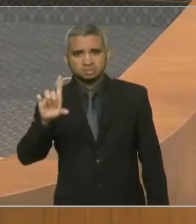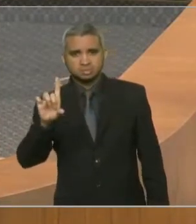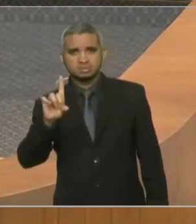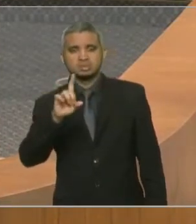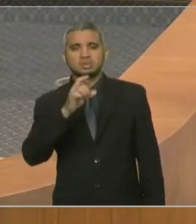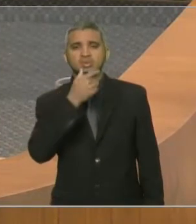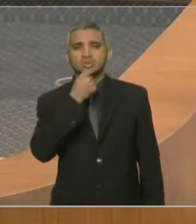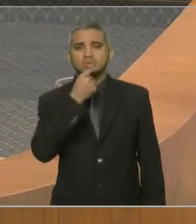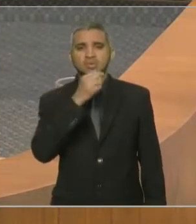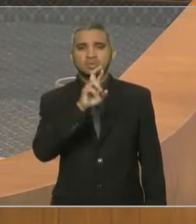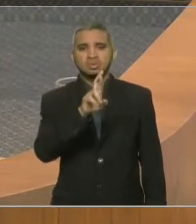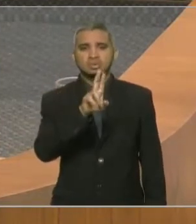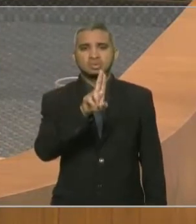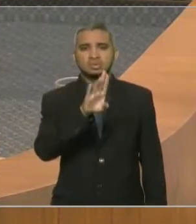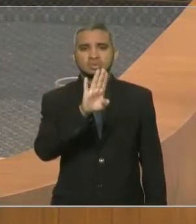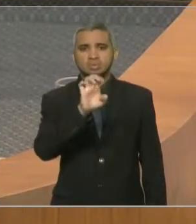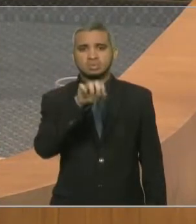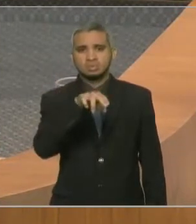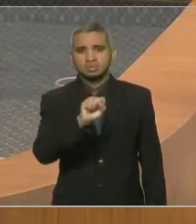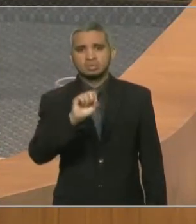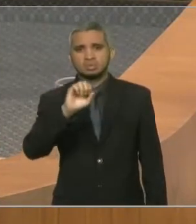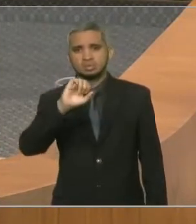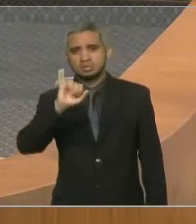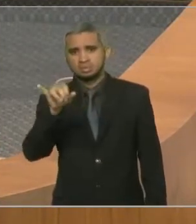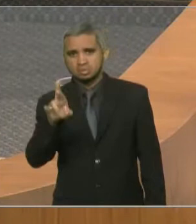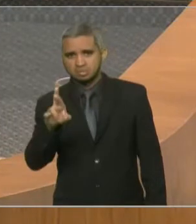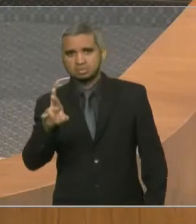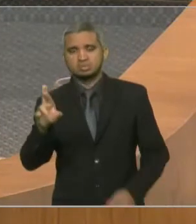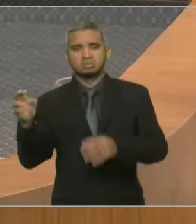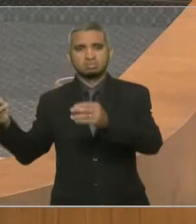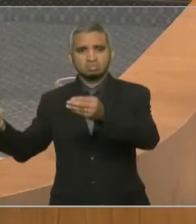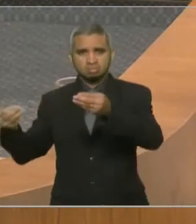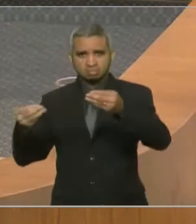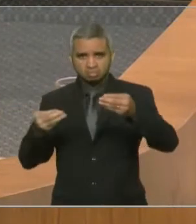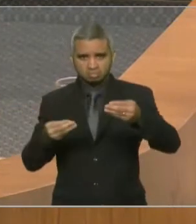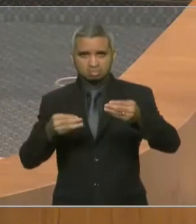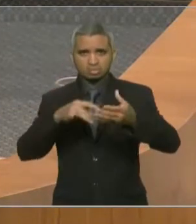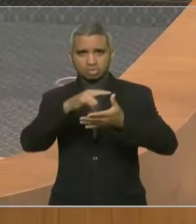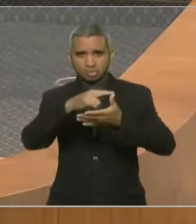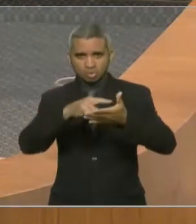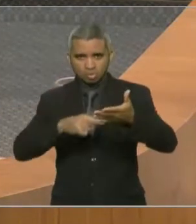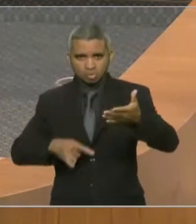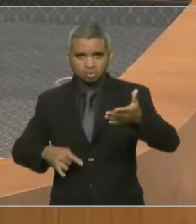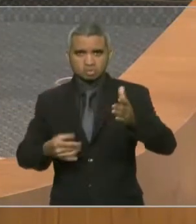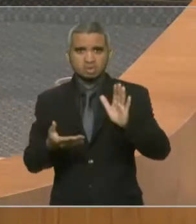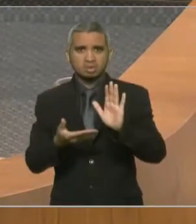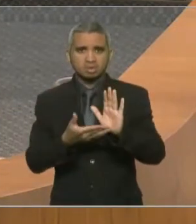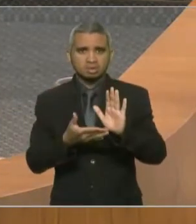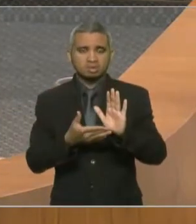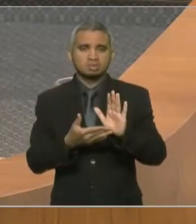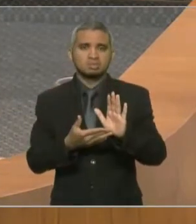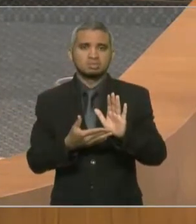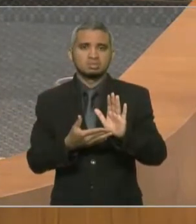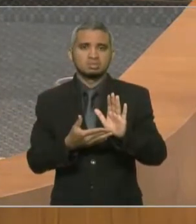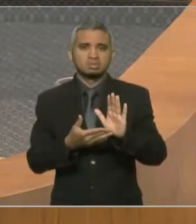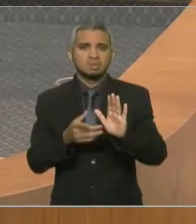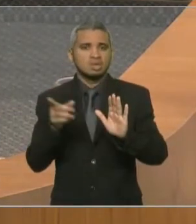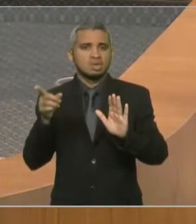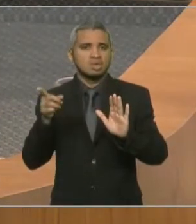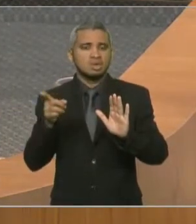trouxe um documento, não comunicou o presidente dos assuntos municipais, não